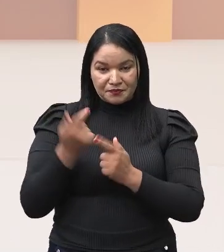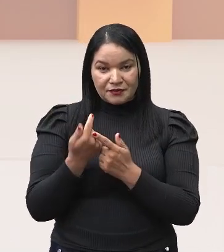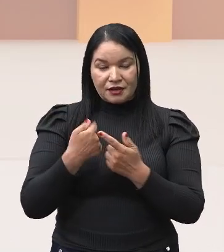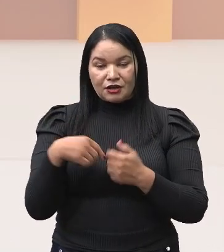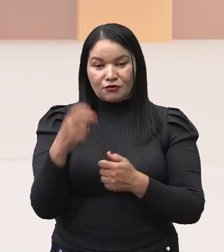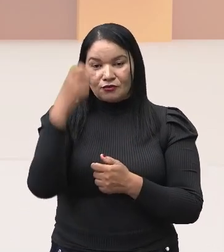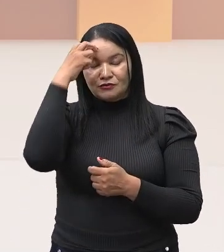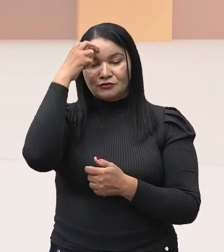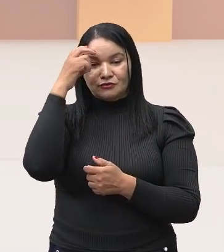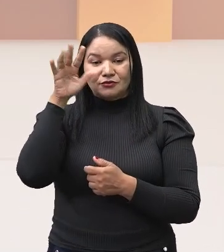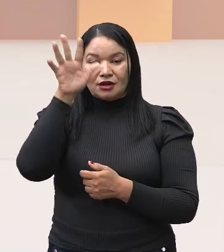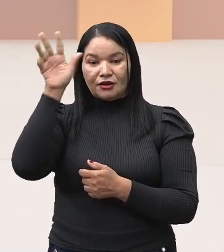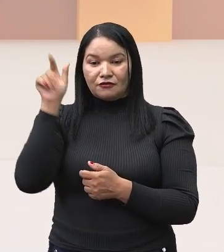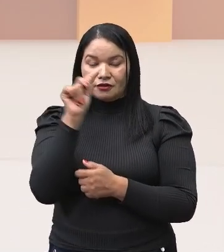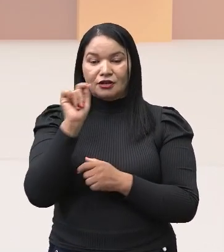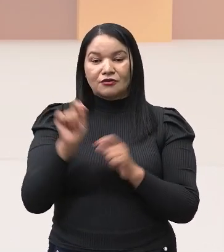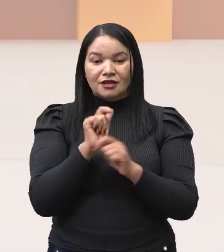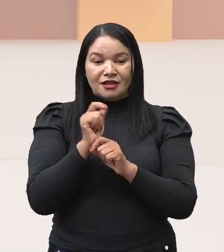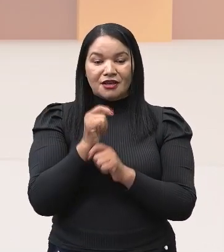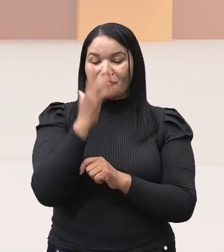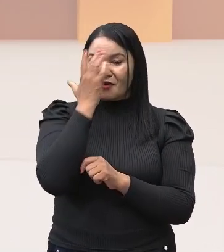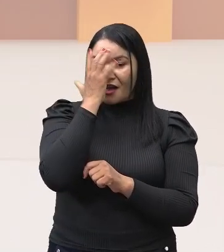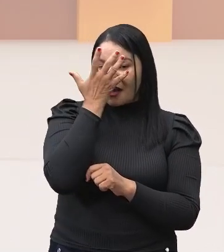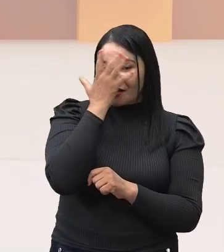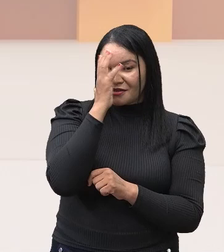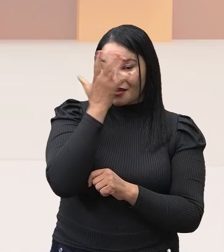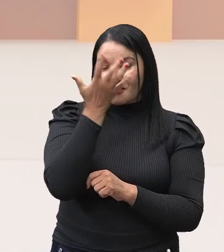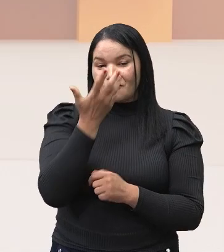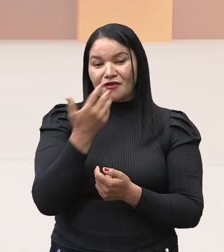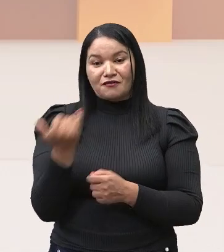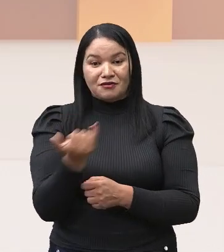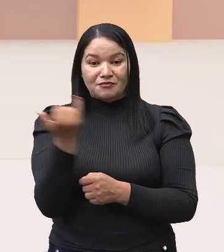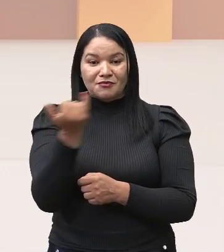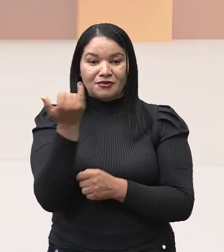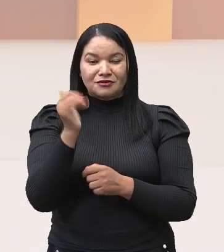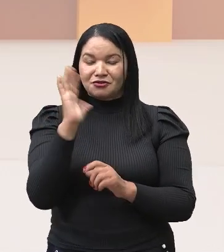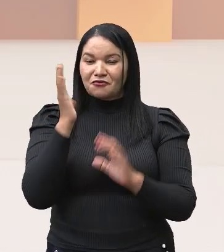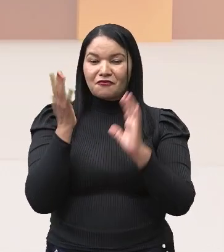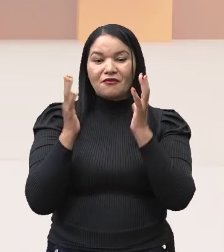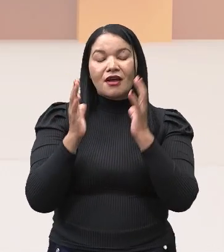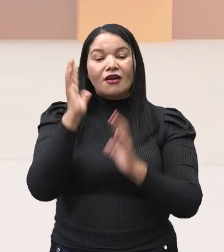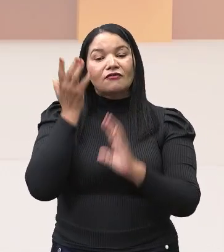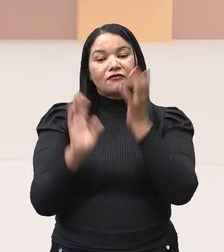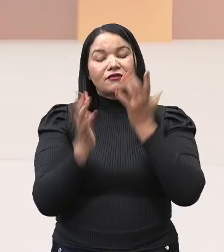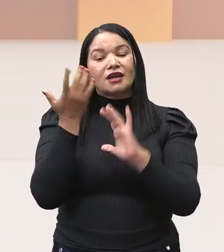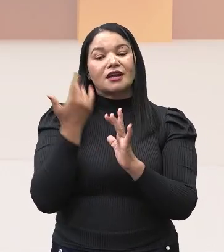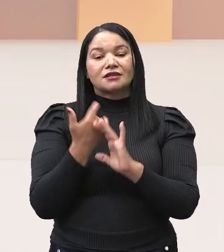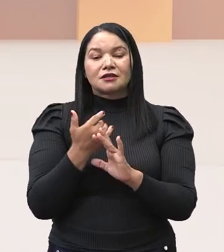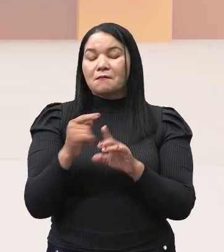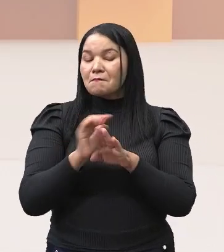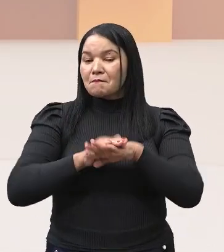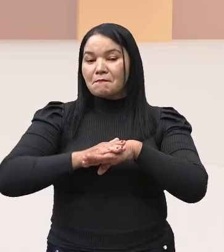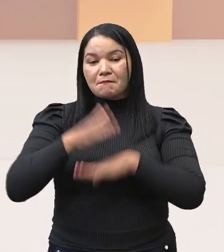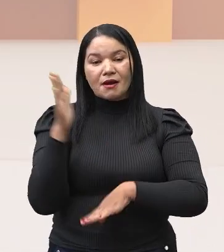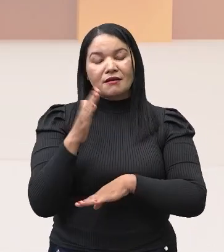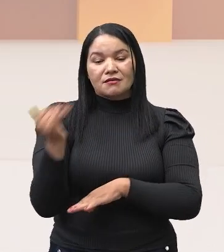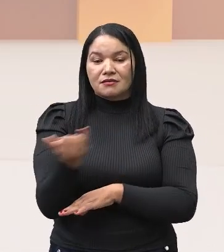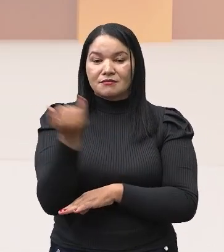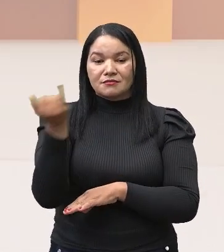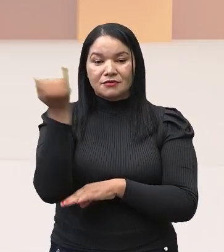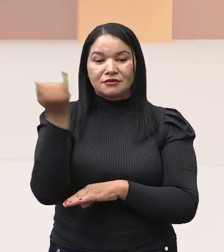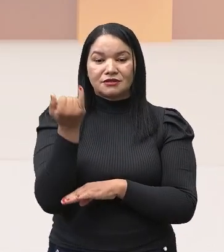cultura africana o carnaval, que é um dos importantes eventos, é o evento mais importante